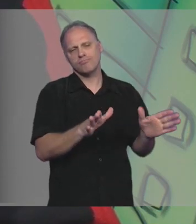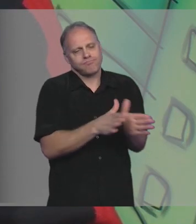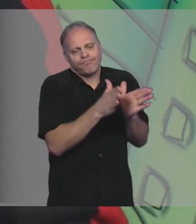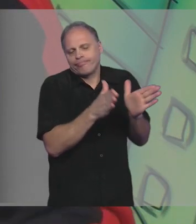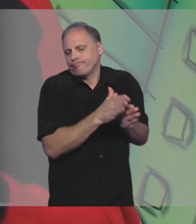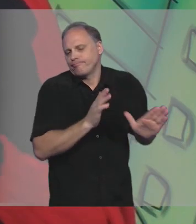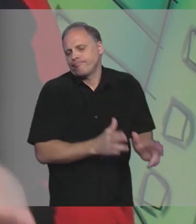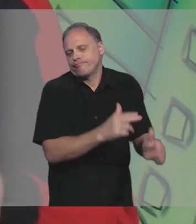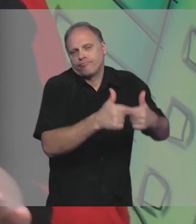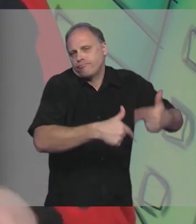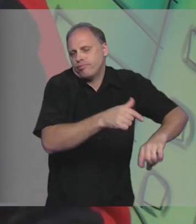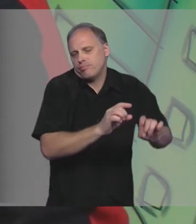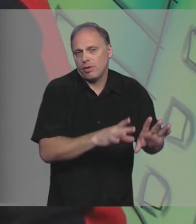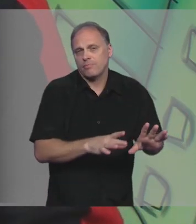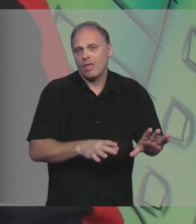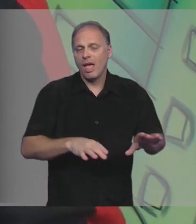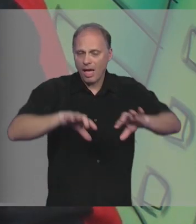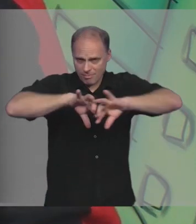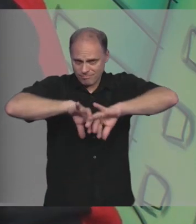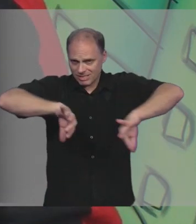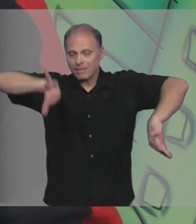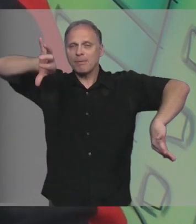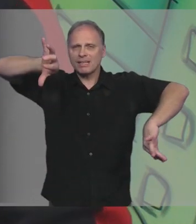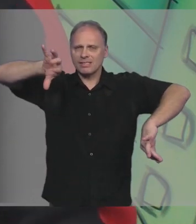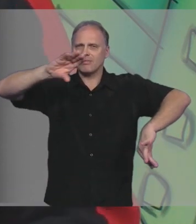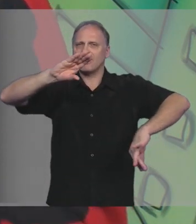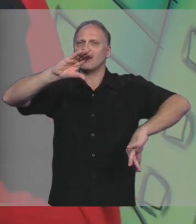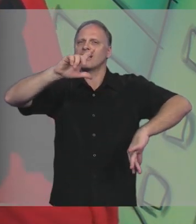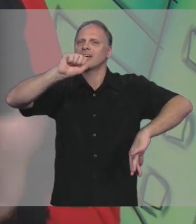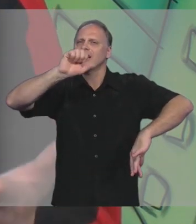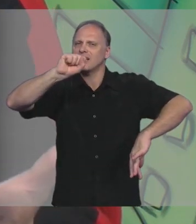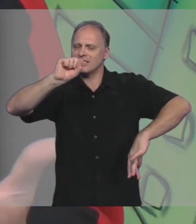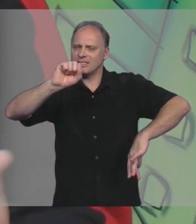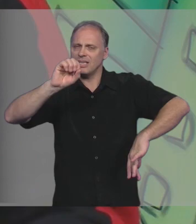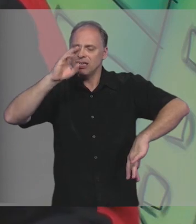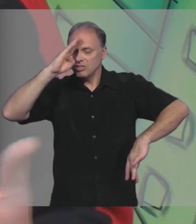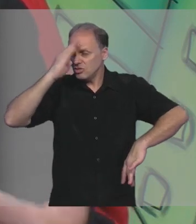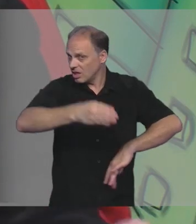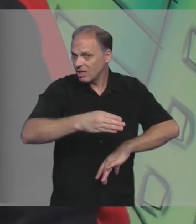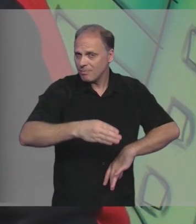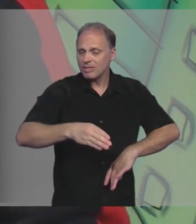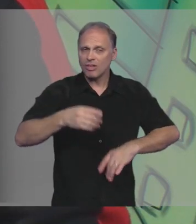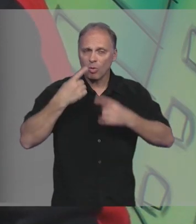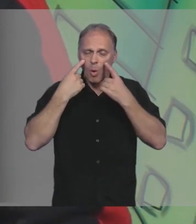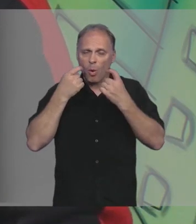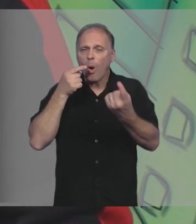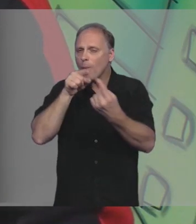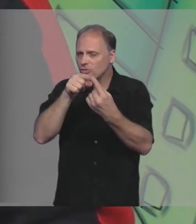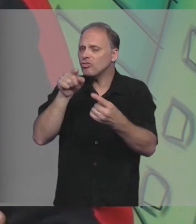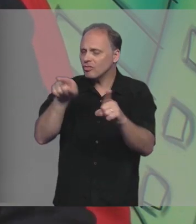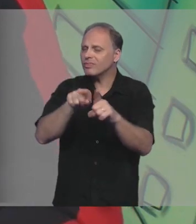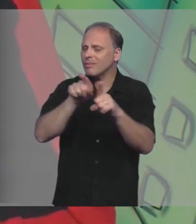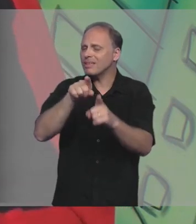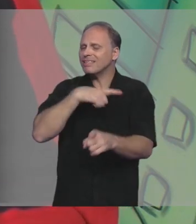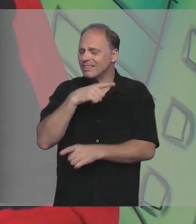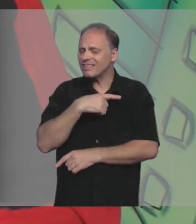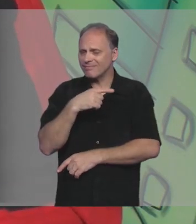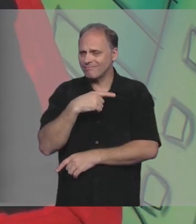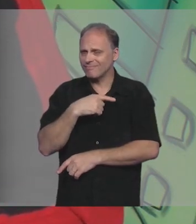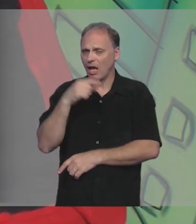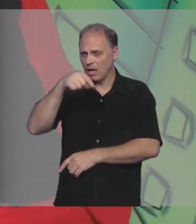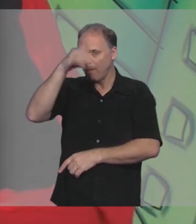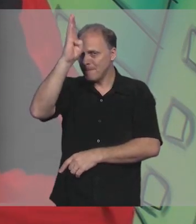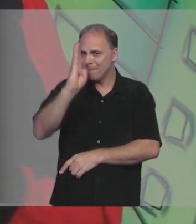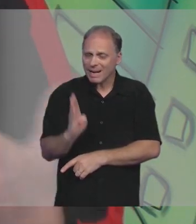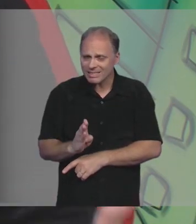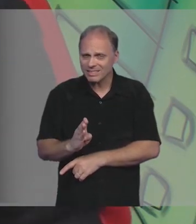Tá? É uma estratificação de classe, sim, indiretamente, e eu acho que não é só indiretamente, é intencionalmente. O